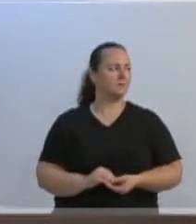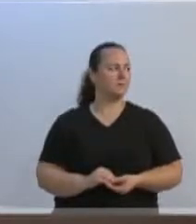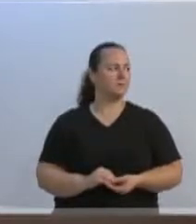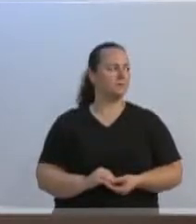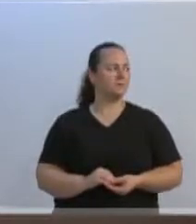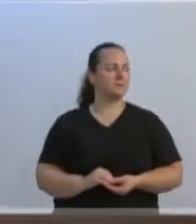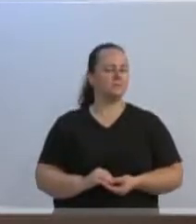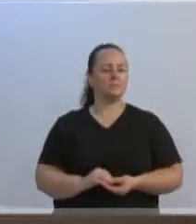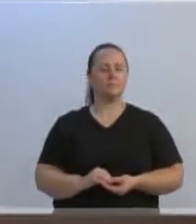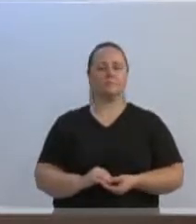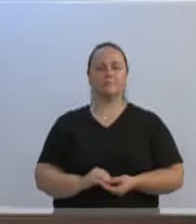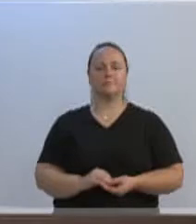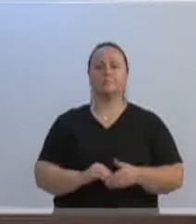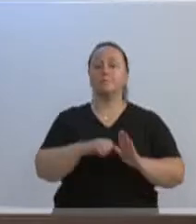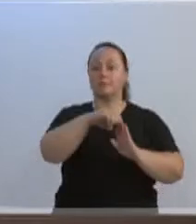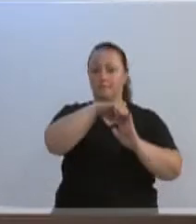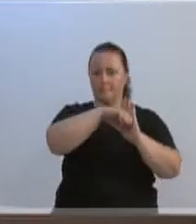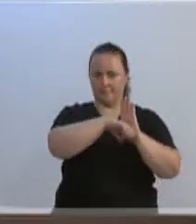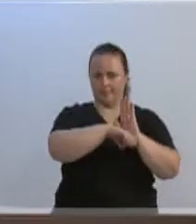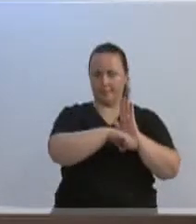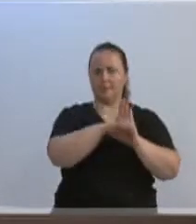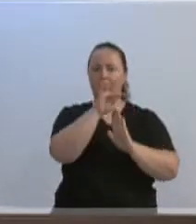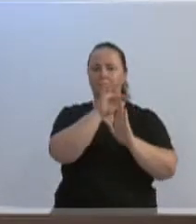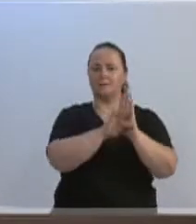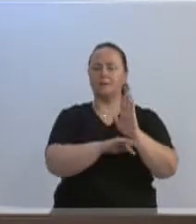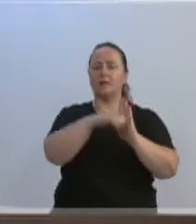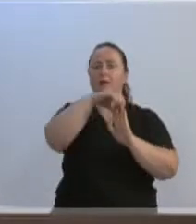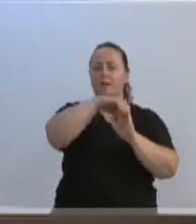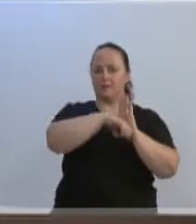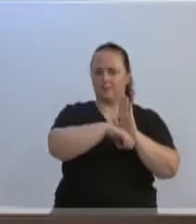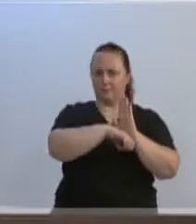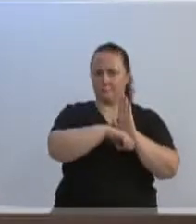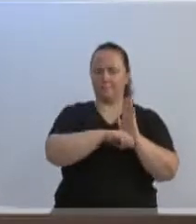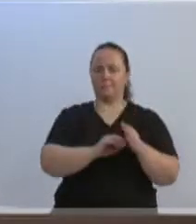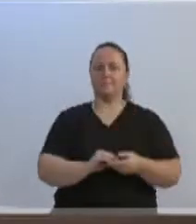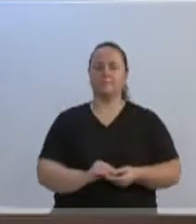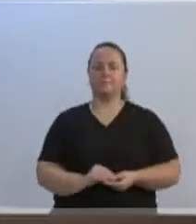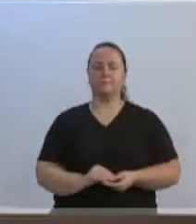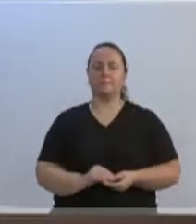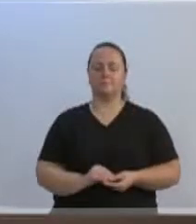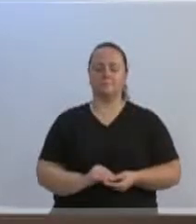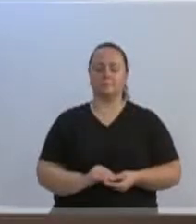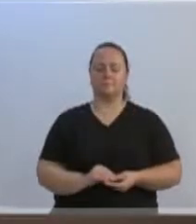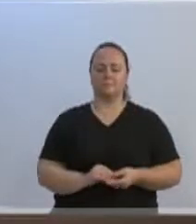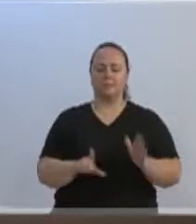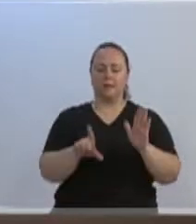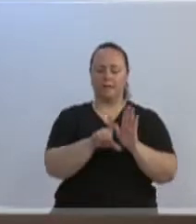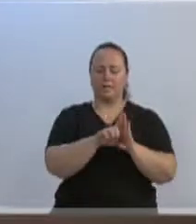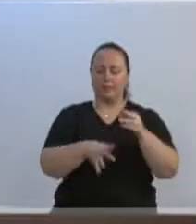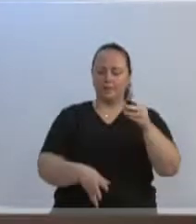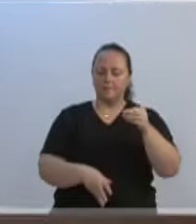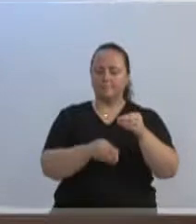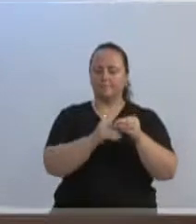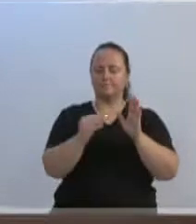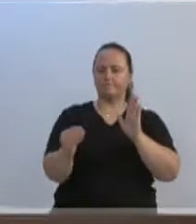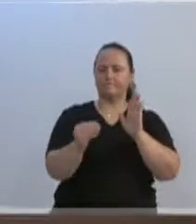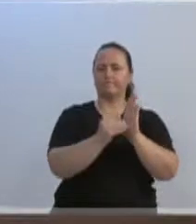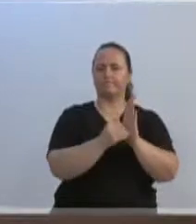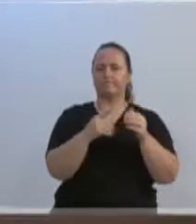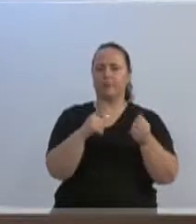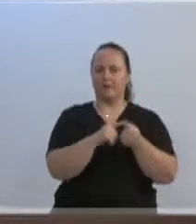vamos a emenda ao texto da emenda à lei acrescenta artigo